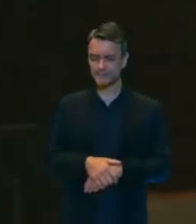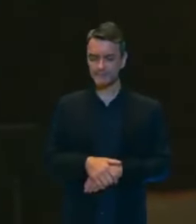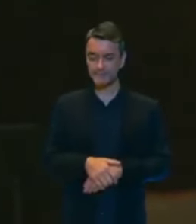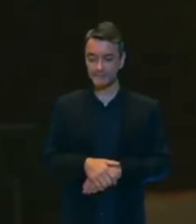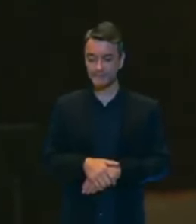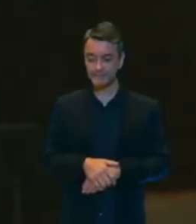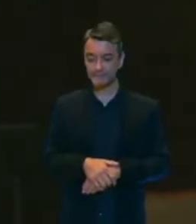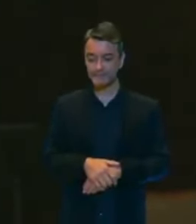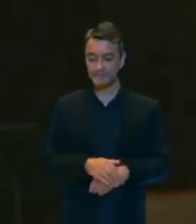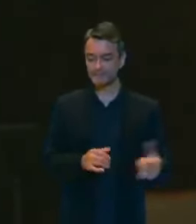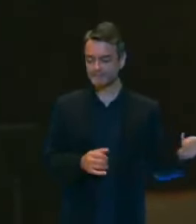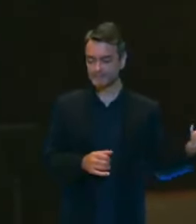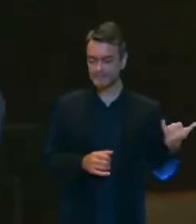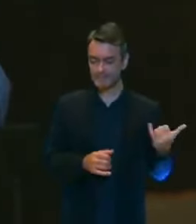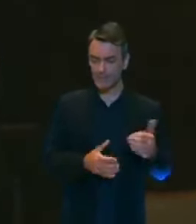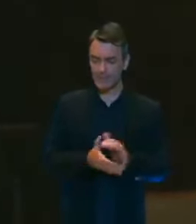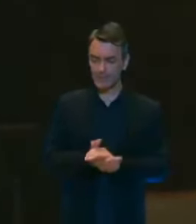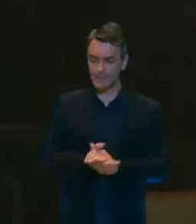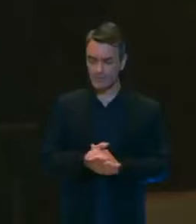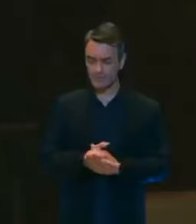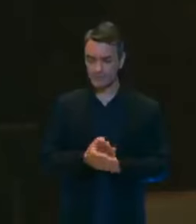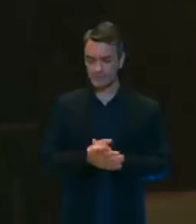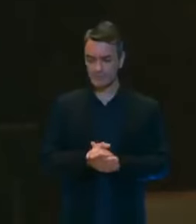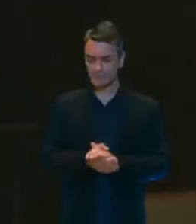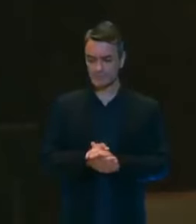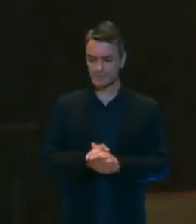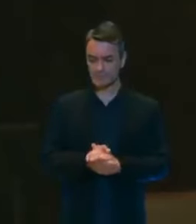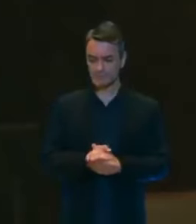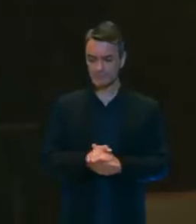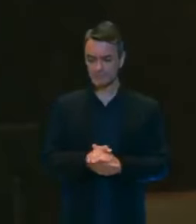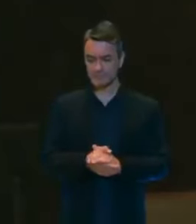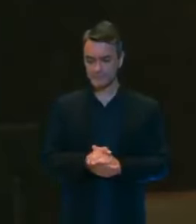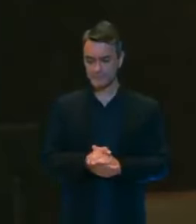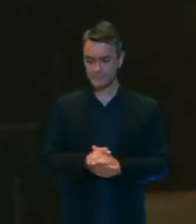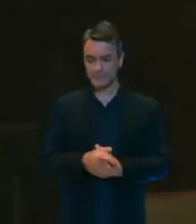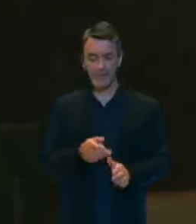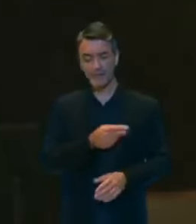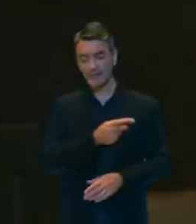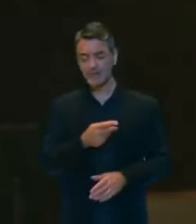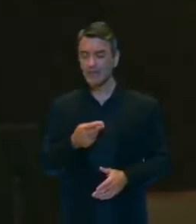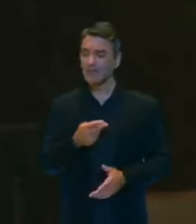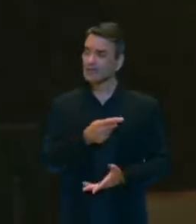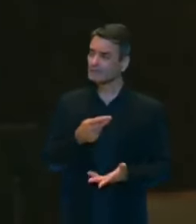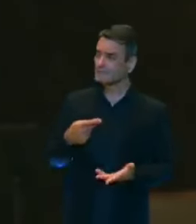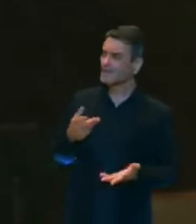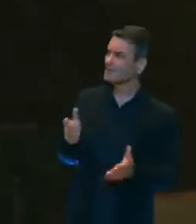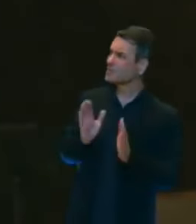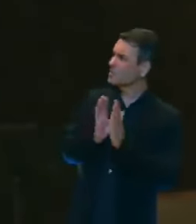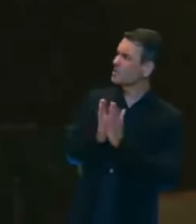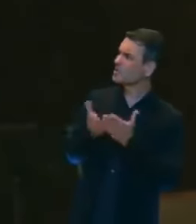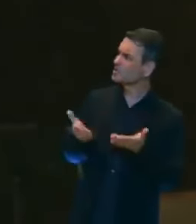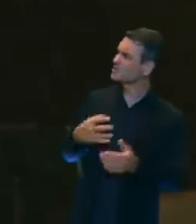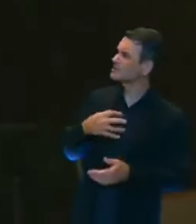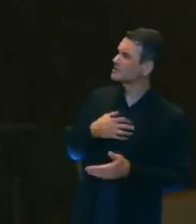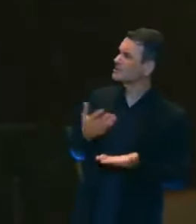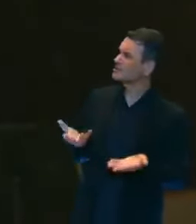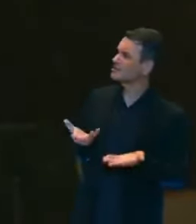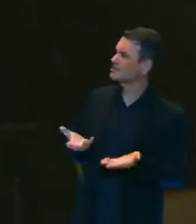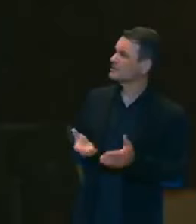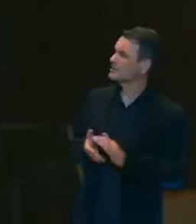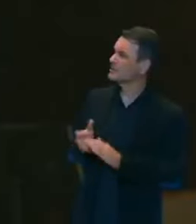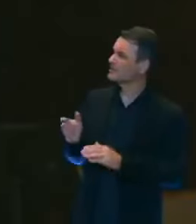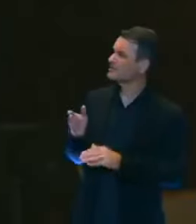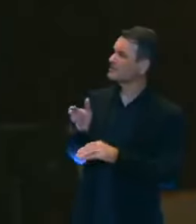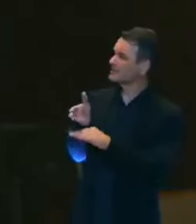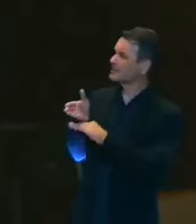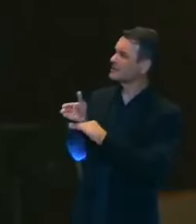pastor, a gente não é tão próximo. Pastor, eu estava orando aqui, eu senti, eu queria passar na